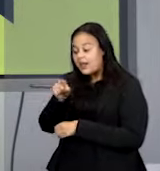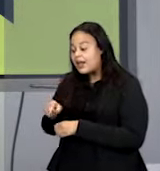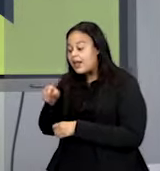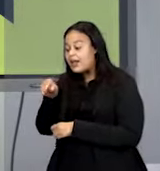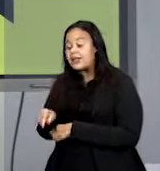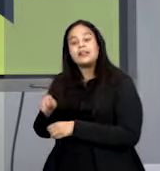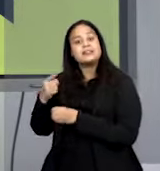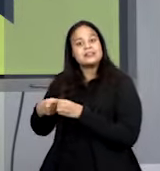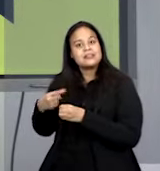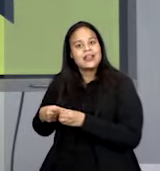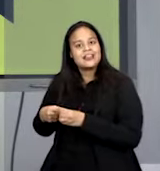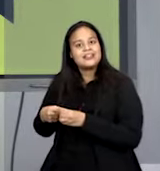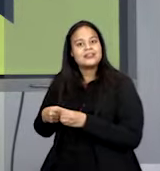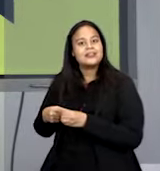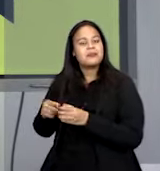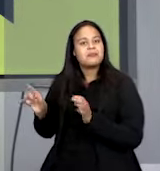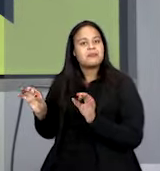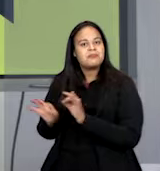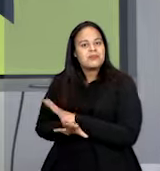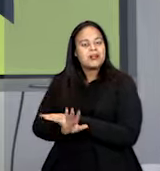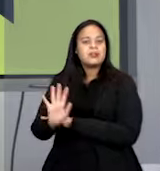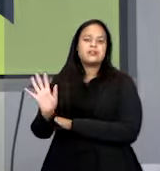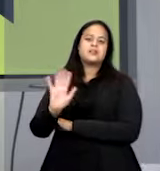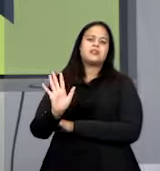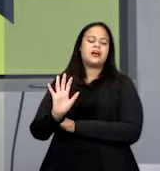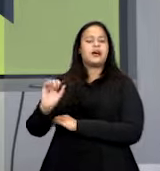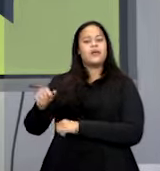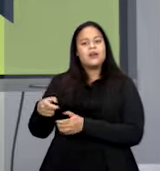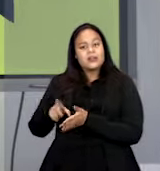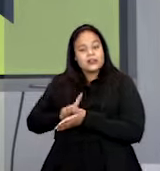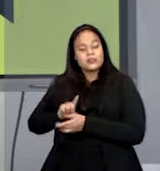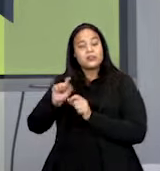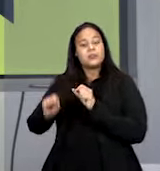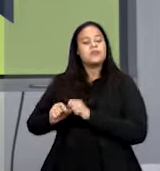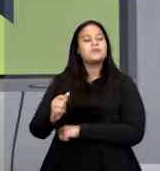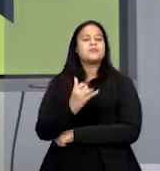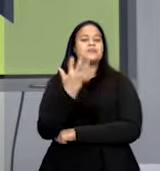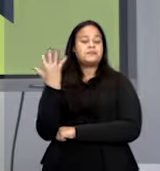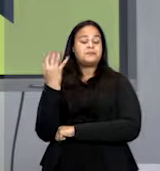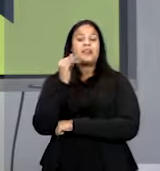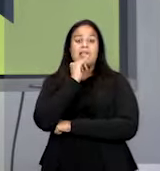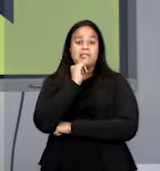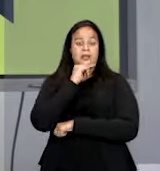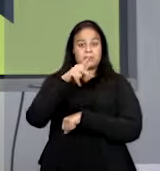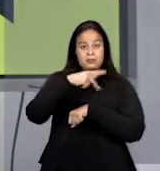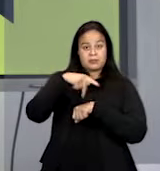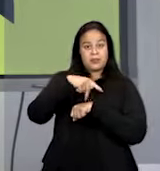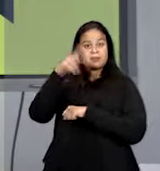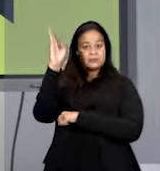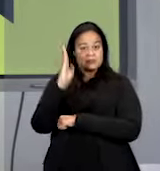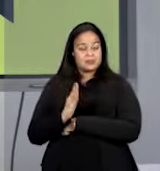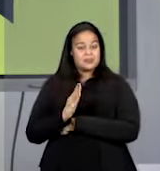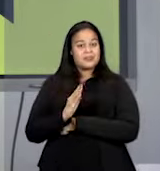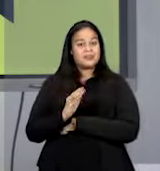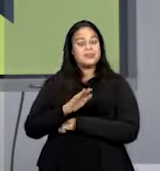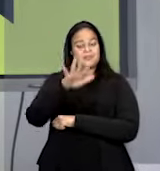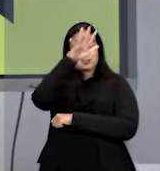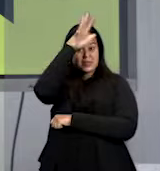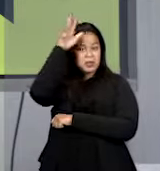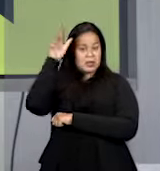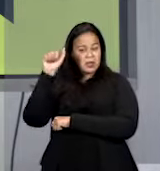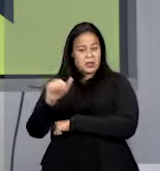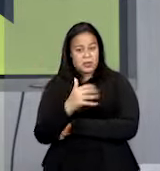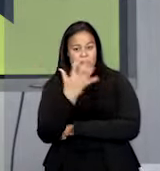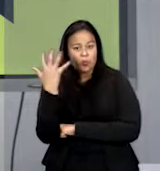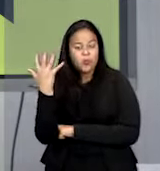era natureza. Nós temos um exemplo no Brasil, que é o exemplo da Mata